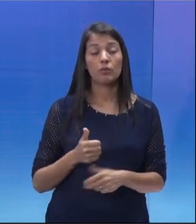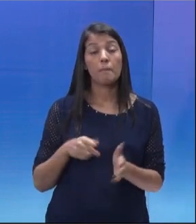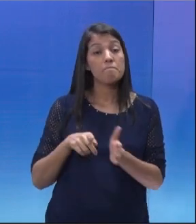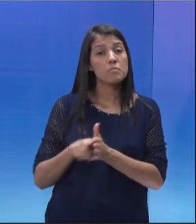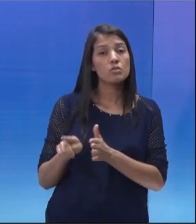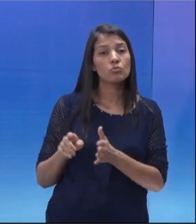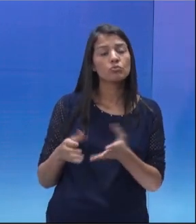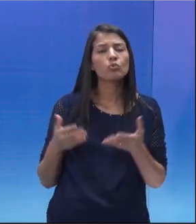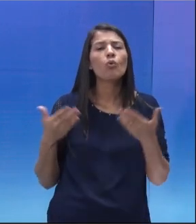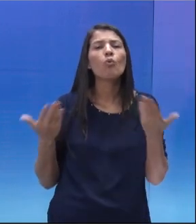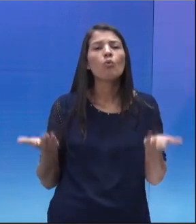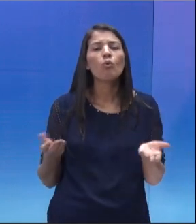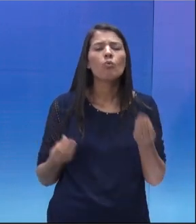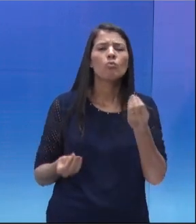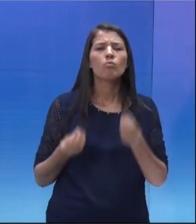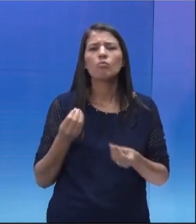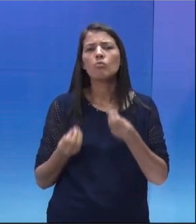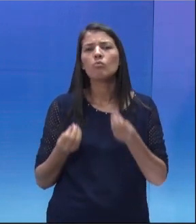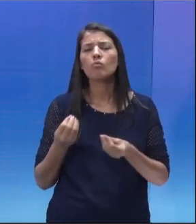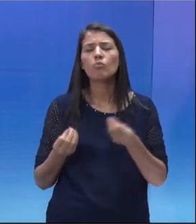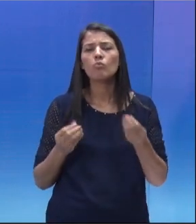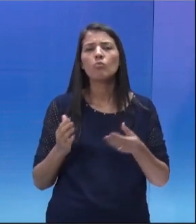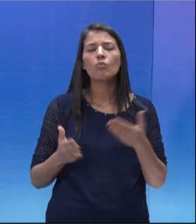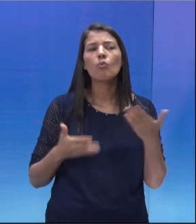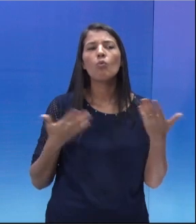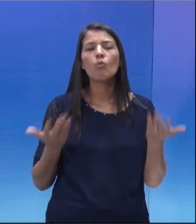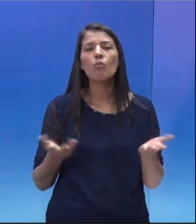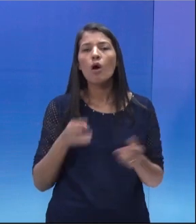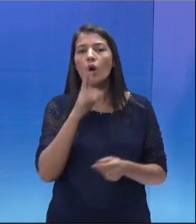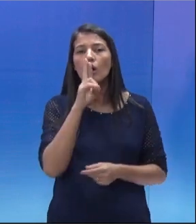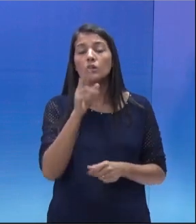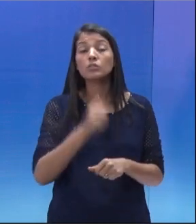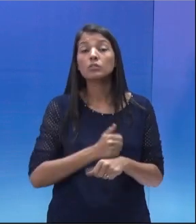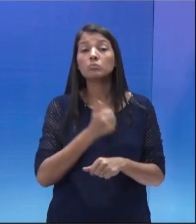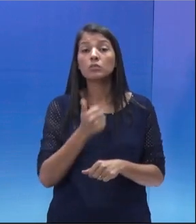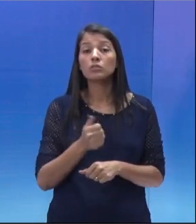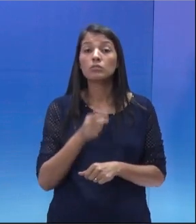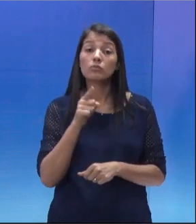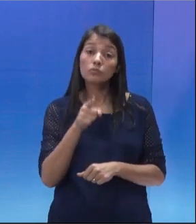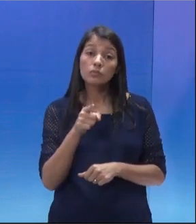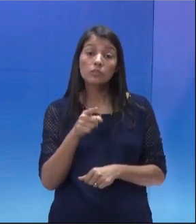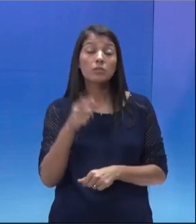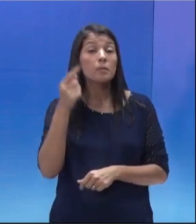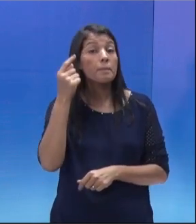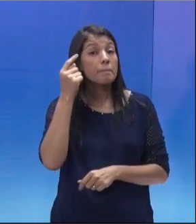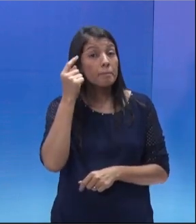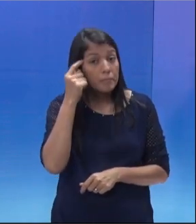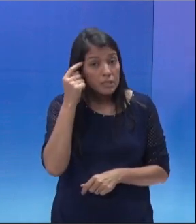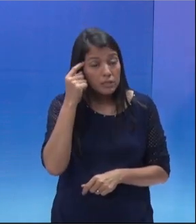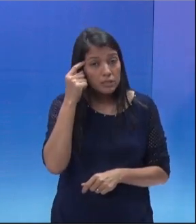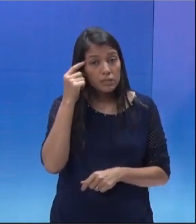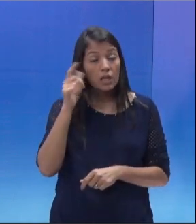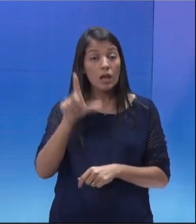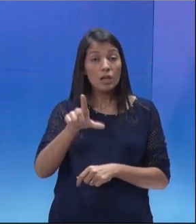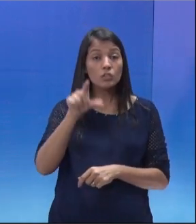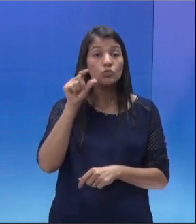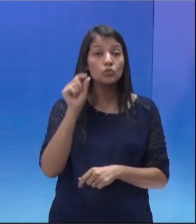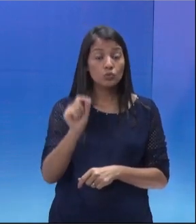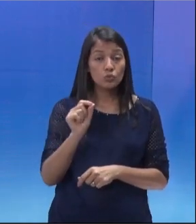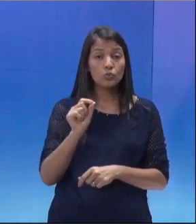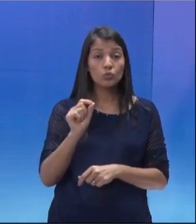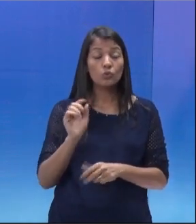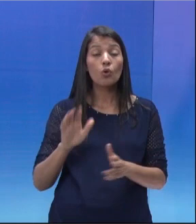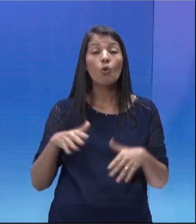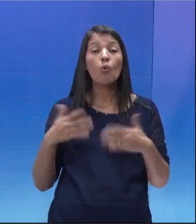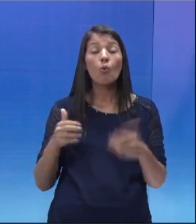caminho? Você vai fazer uma autoanálise e vai identificar aquele caminho que te passa maior segurança. Essa questão, por